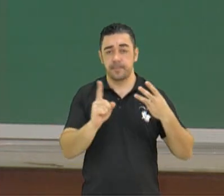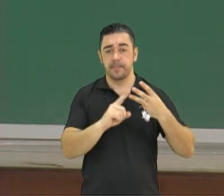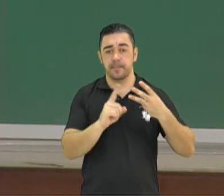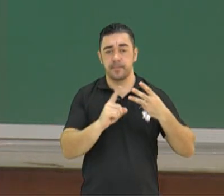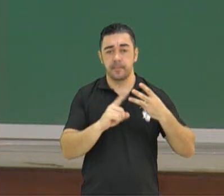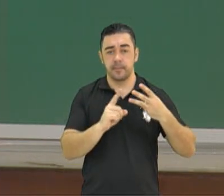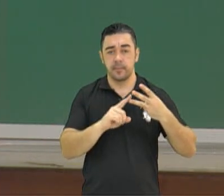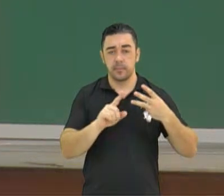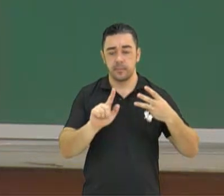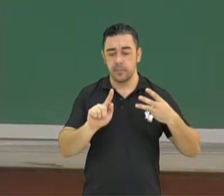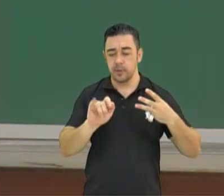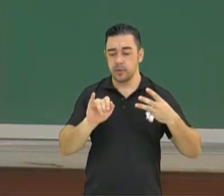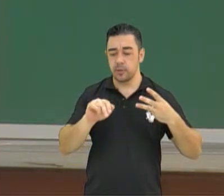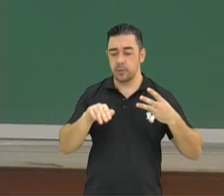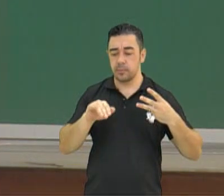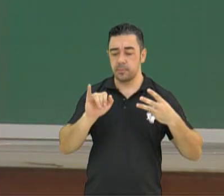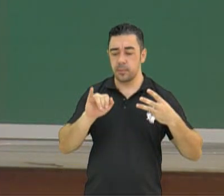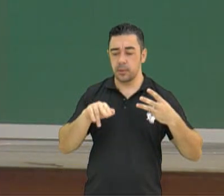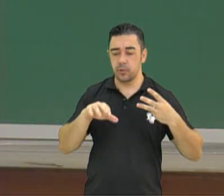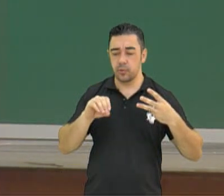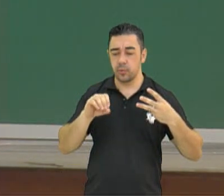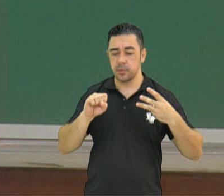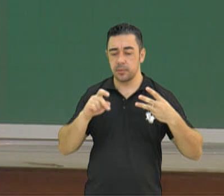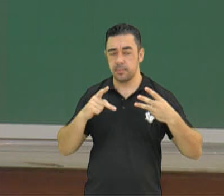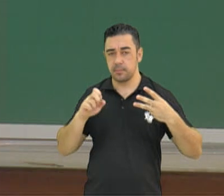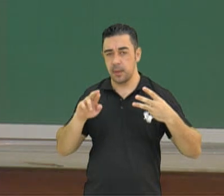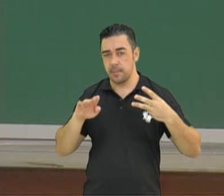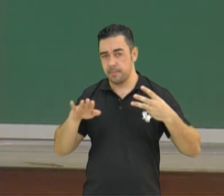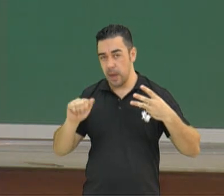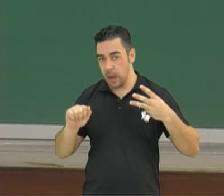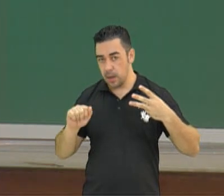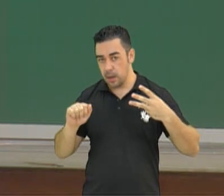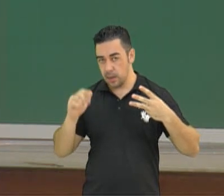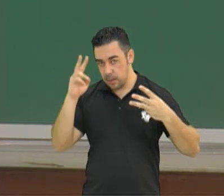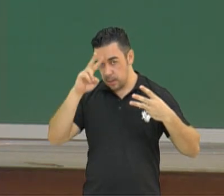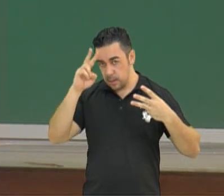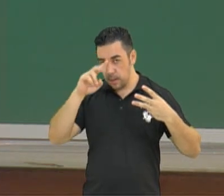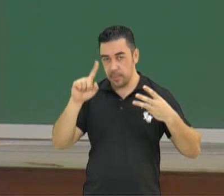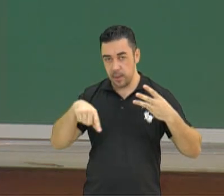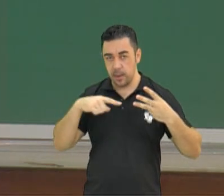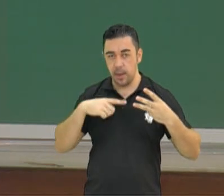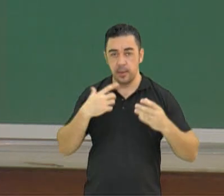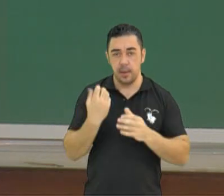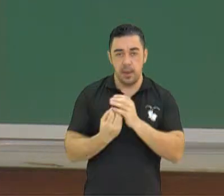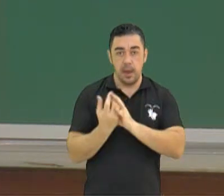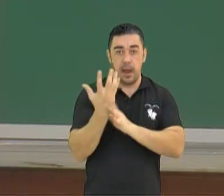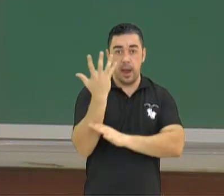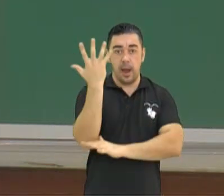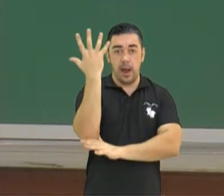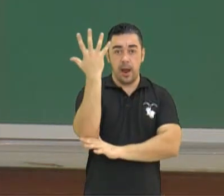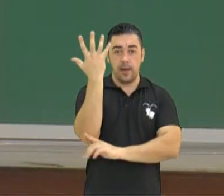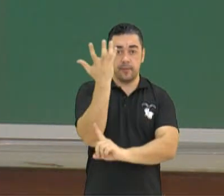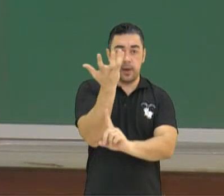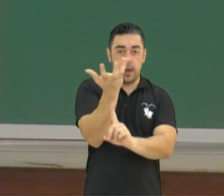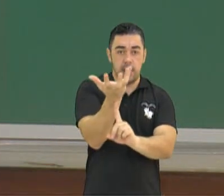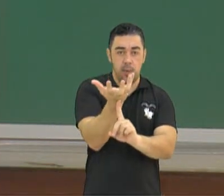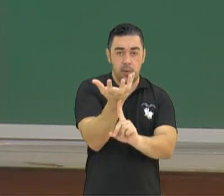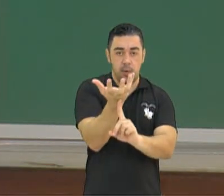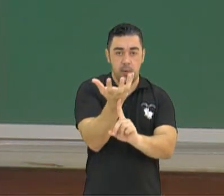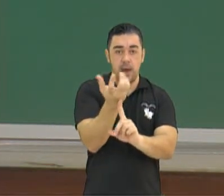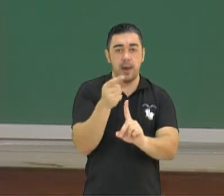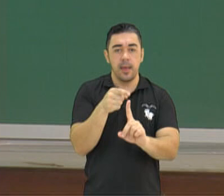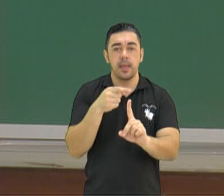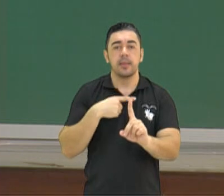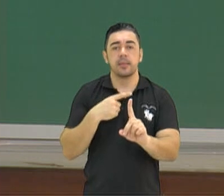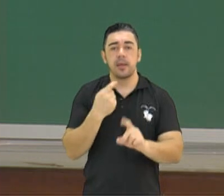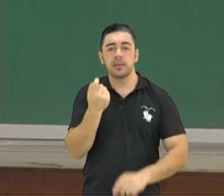para as gimnospermas. Gimnospermas, lembra? No caso da araucária, a araucária já tem semente, a reprodução